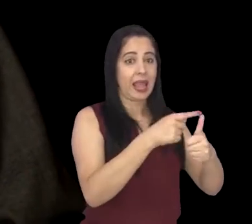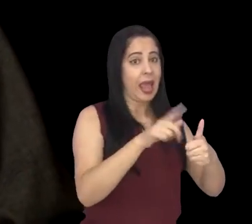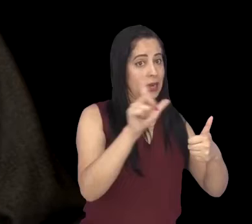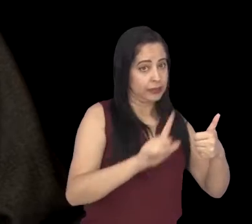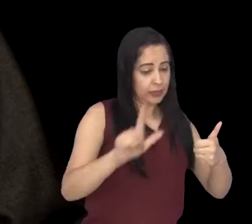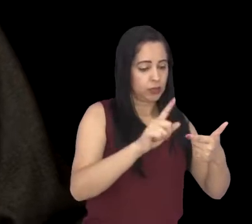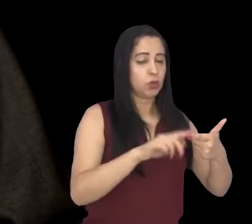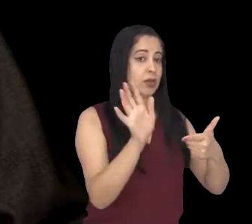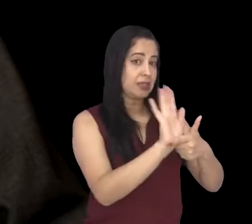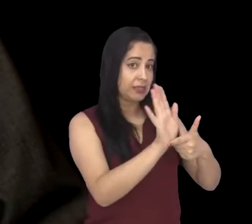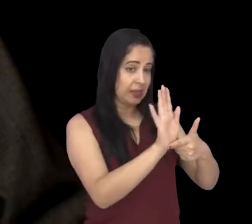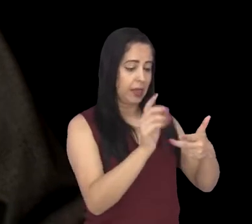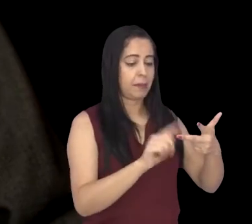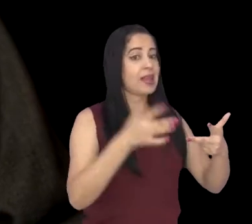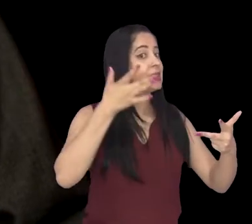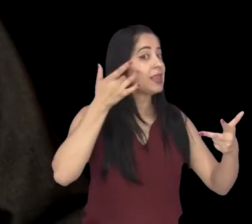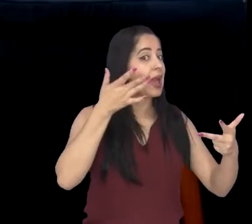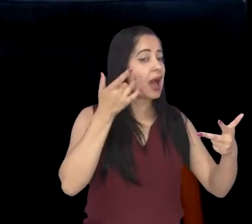Literatura, cinema, teatro,